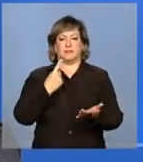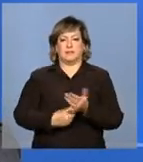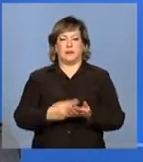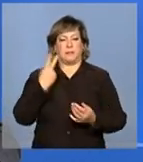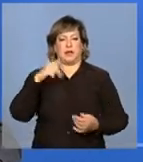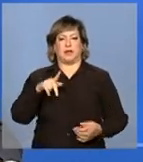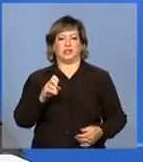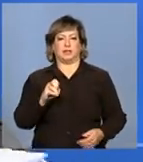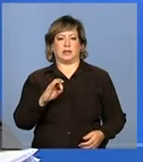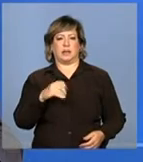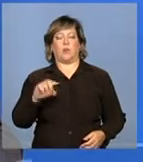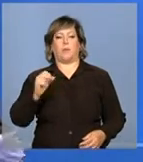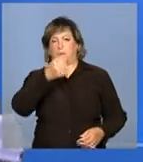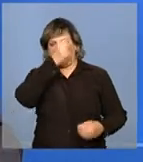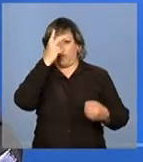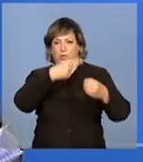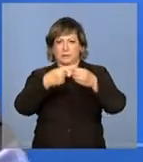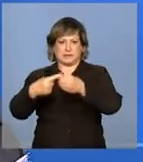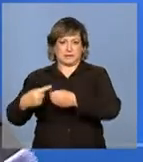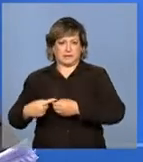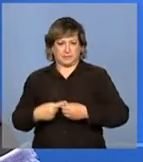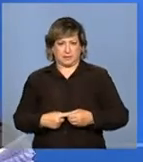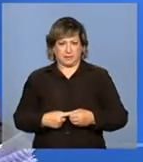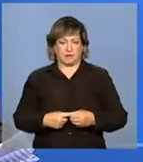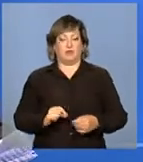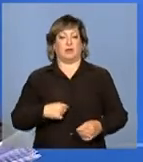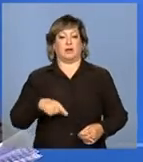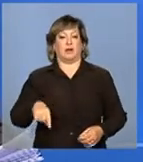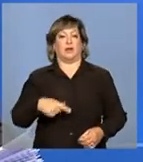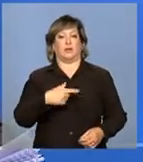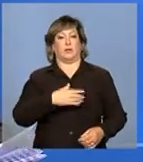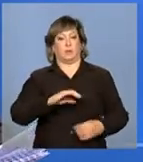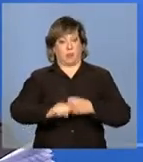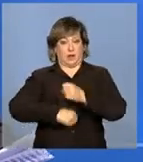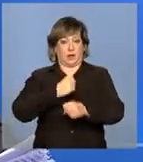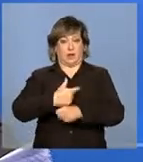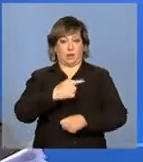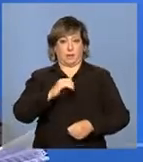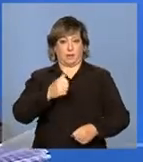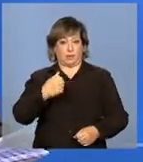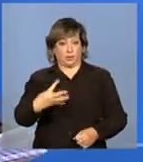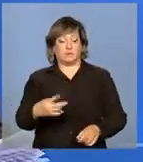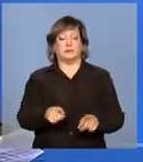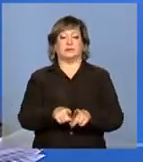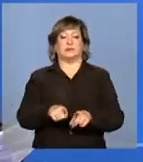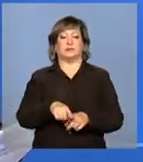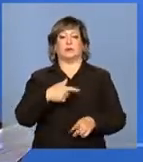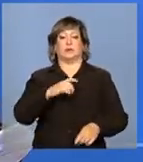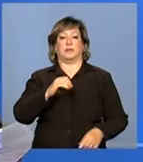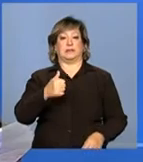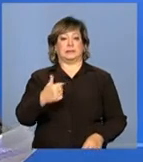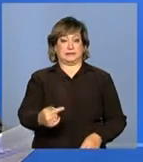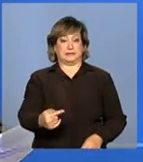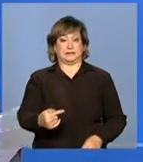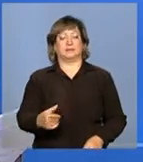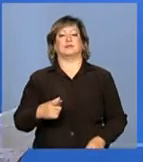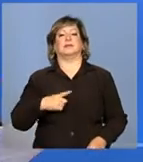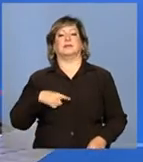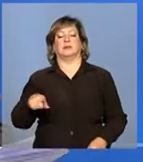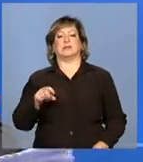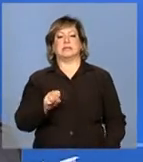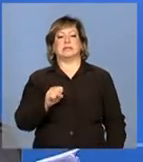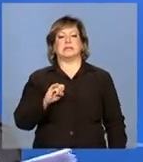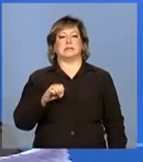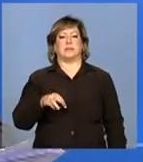gestão Municipal para usar nos de 2014 e 2017 continua conosco Simone